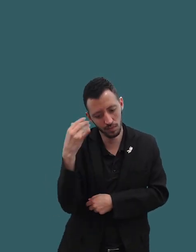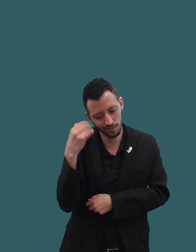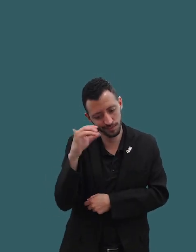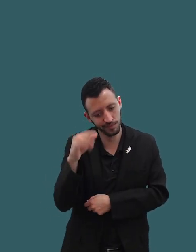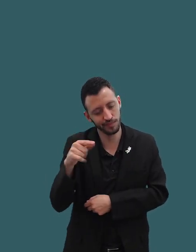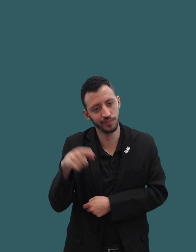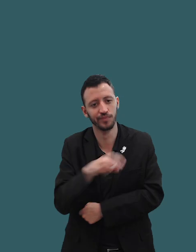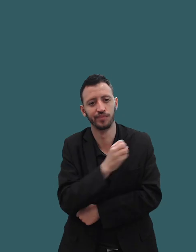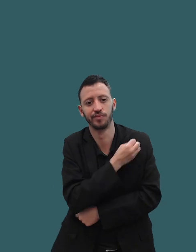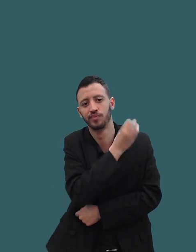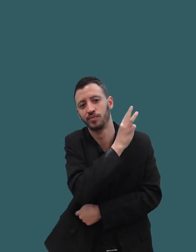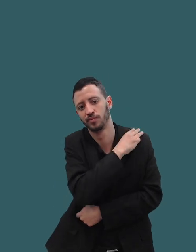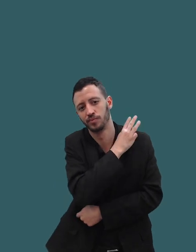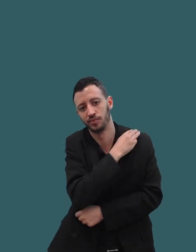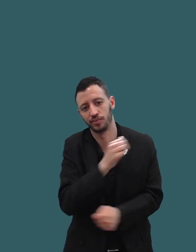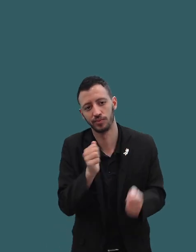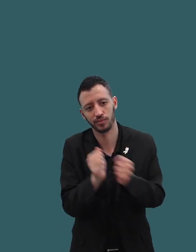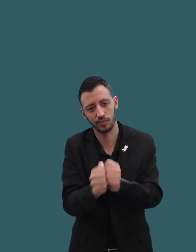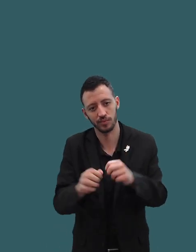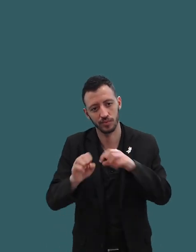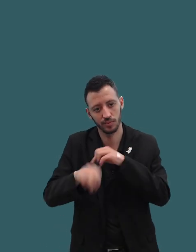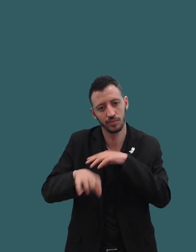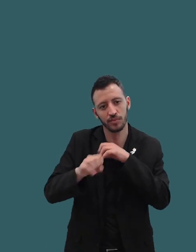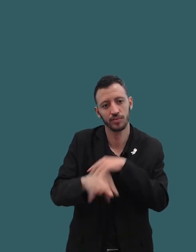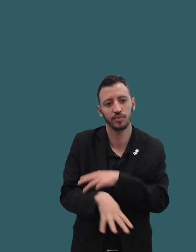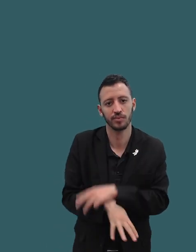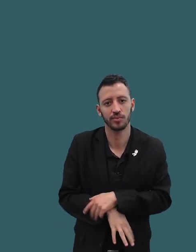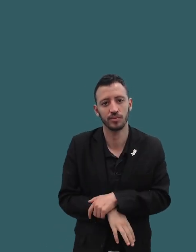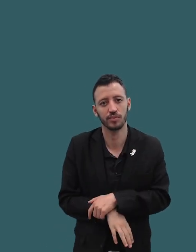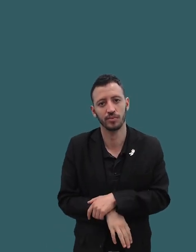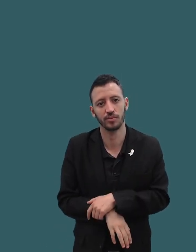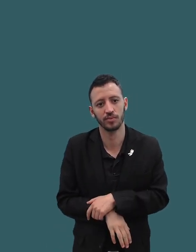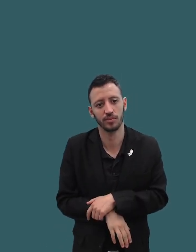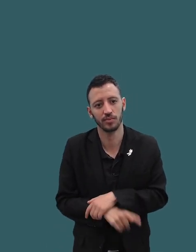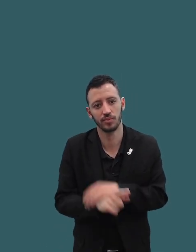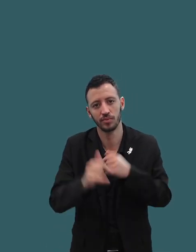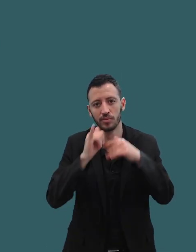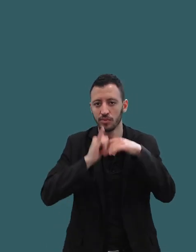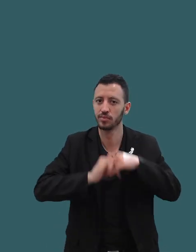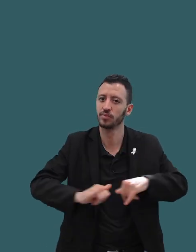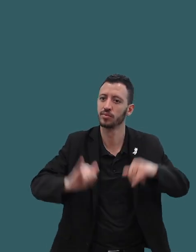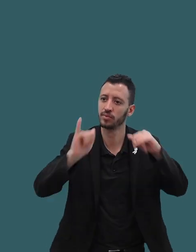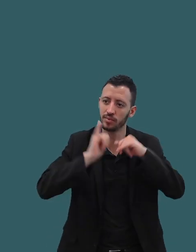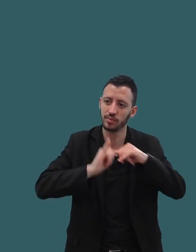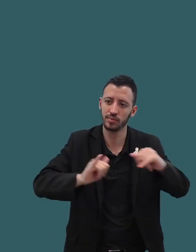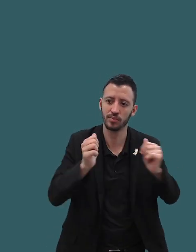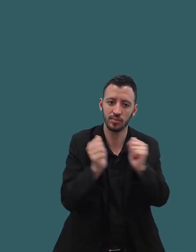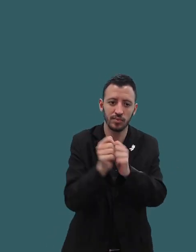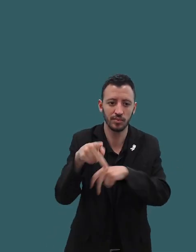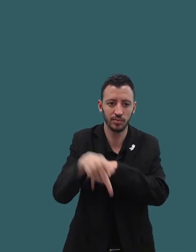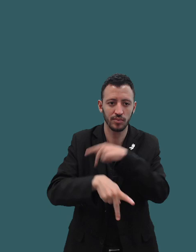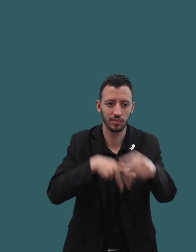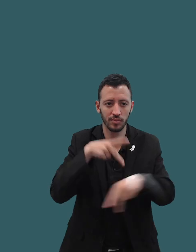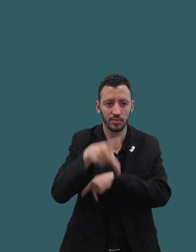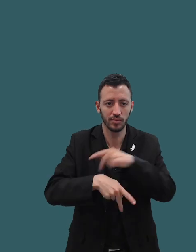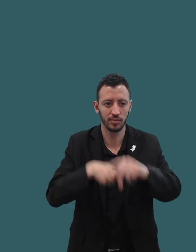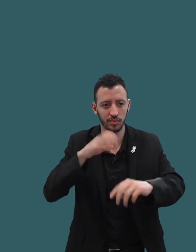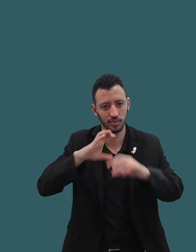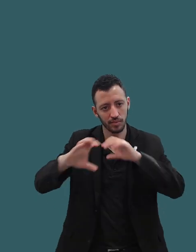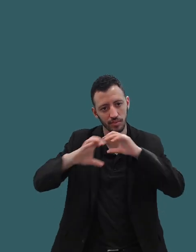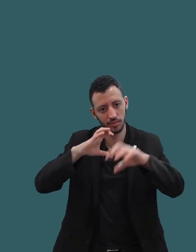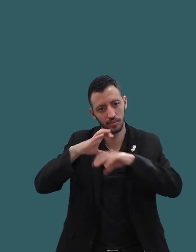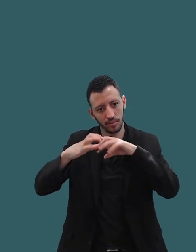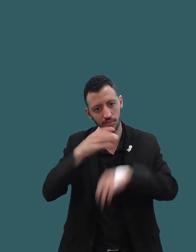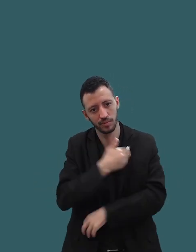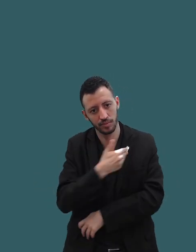no ensino médio, junto à educação, junto à divulgação, à popularização, à